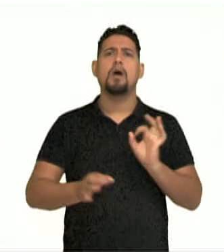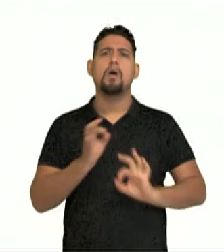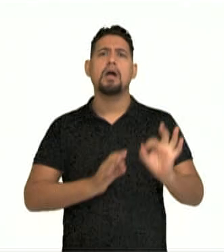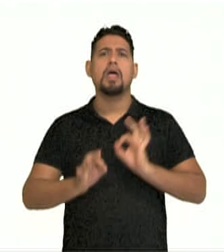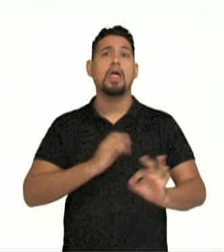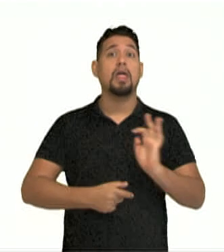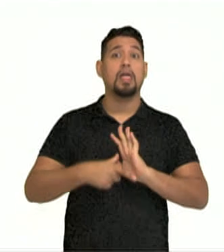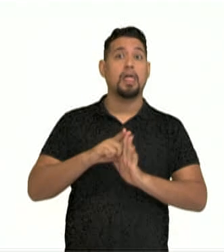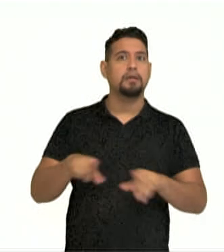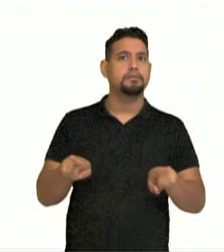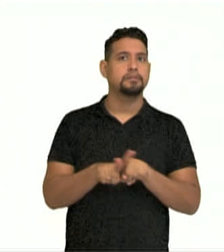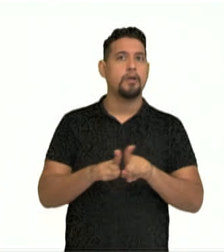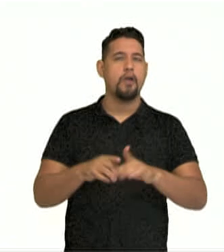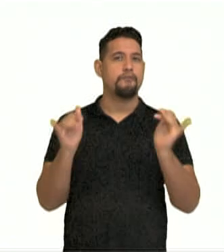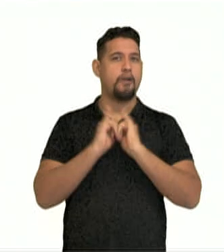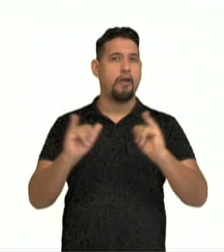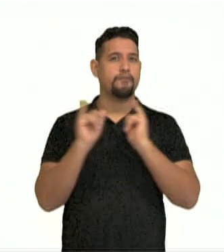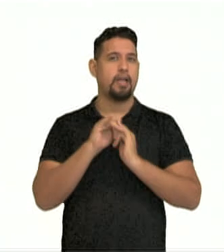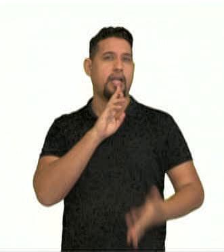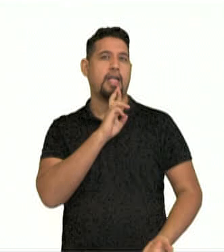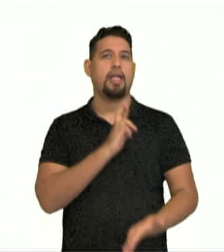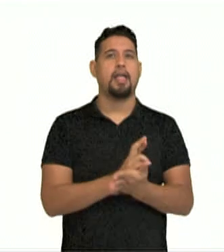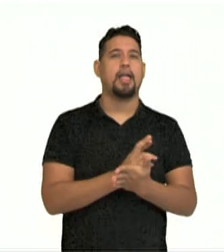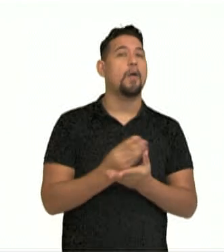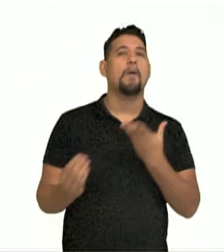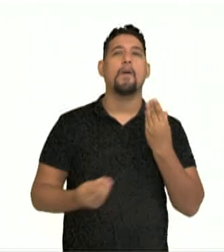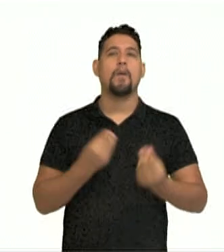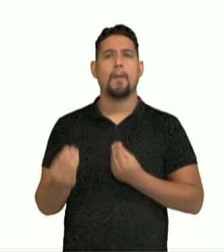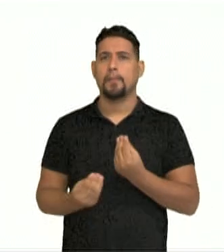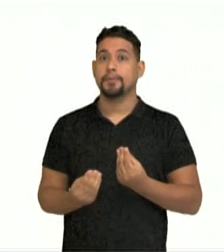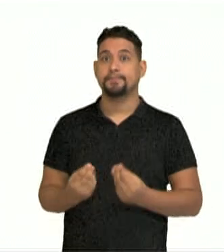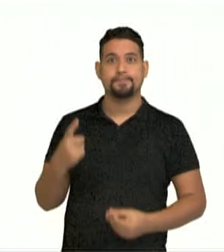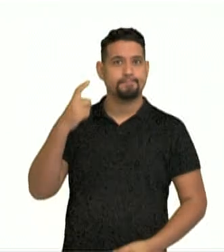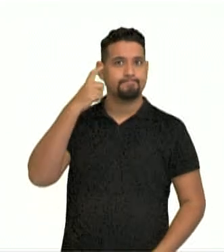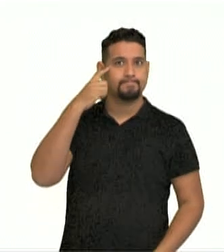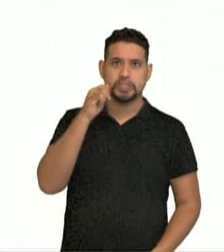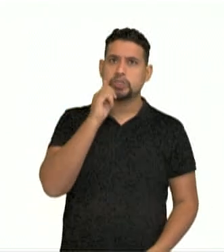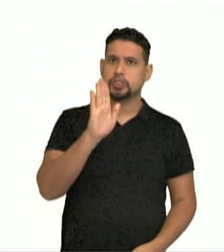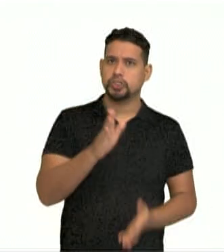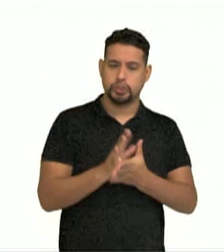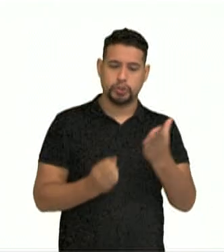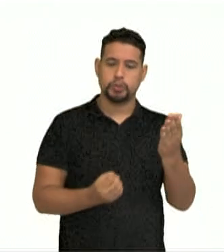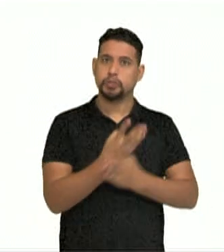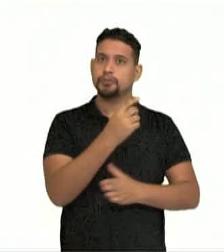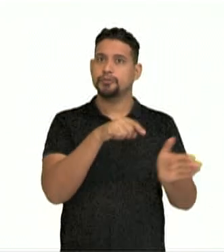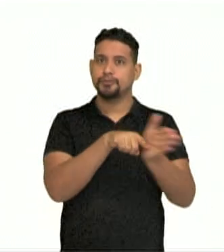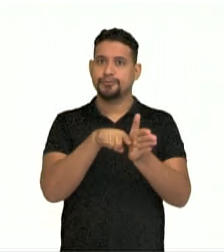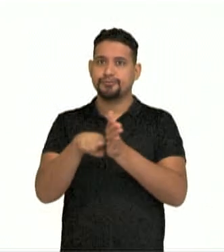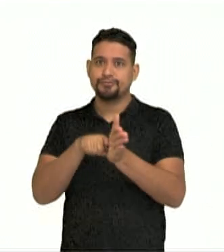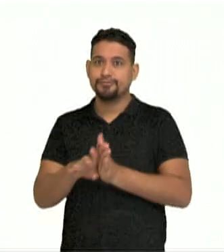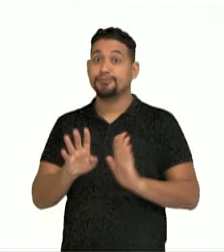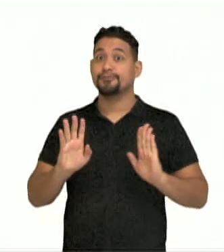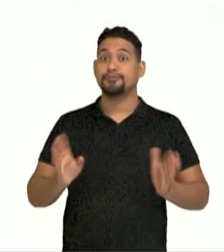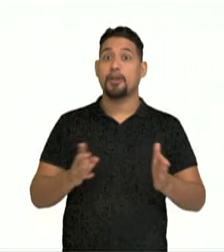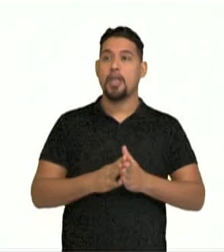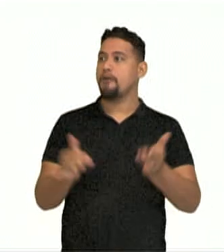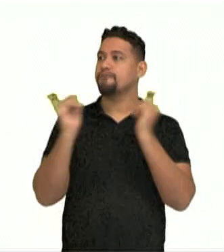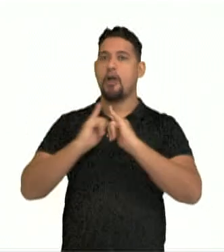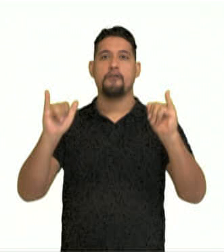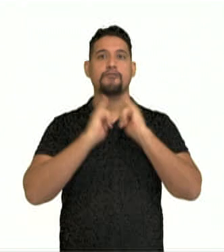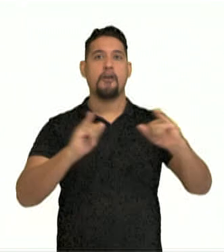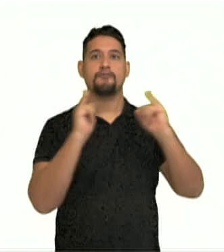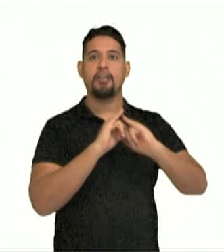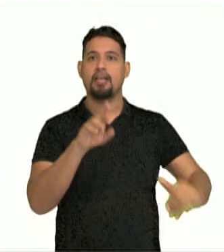uma apresentação oral para divulgar os resultados de uma enquete? Imagine que você produziu uma enquete e agora gostaria de divulgar